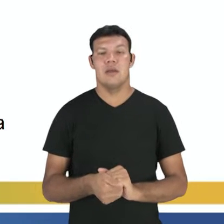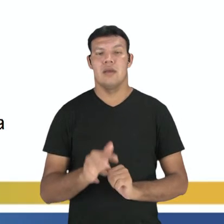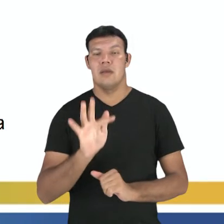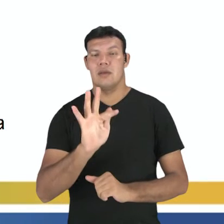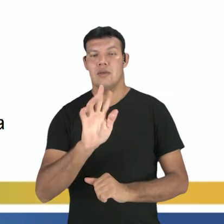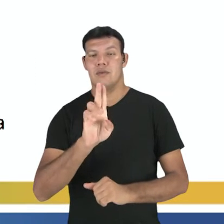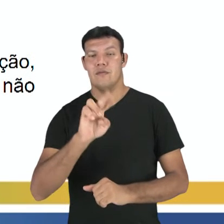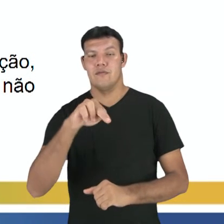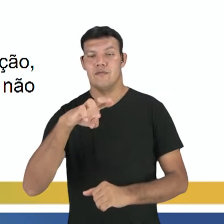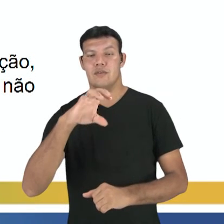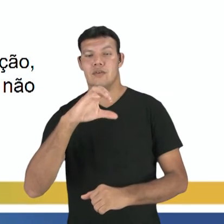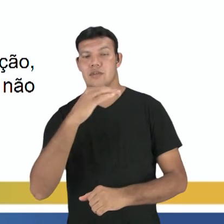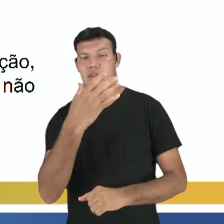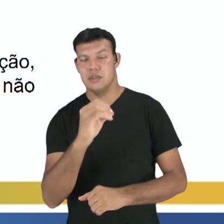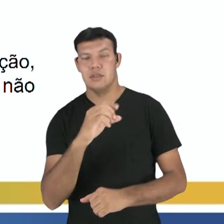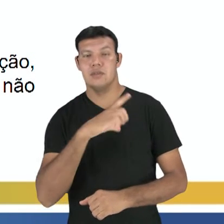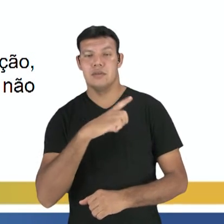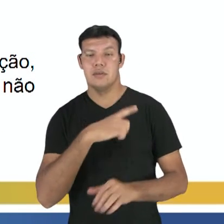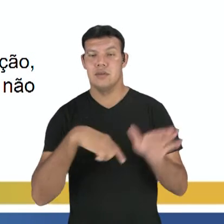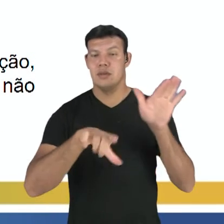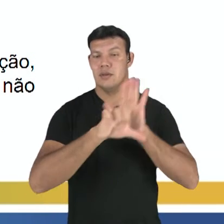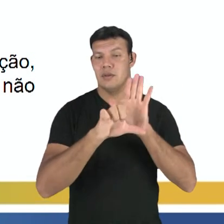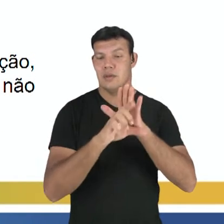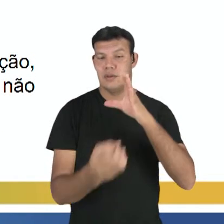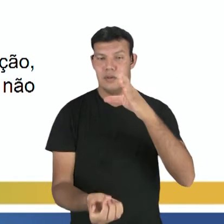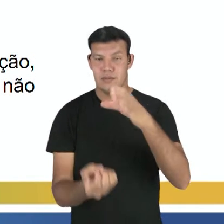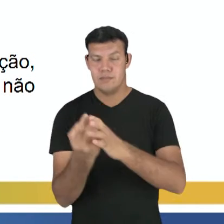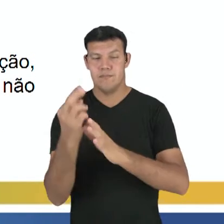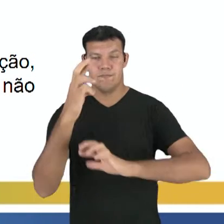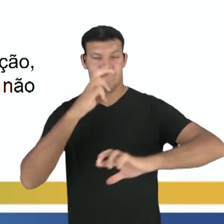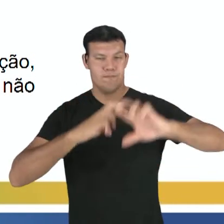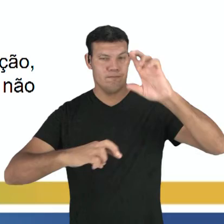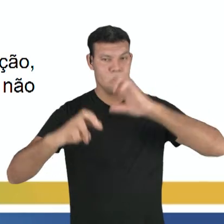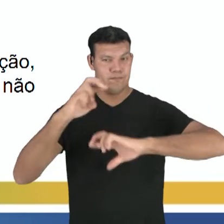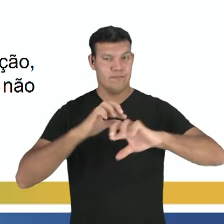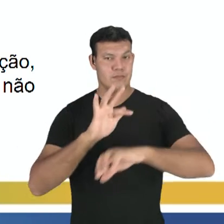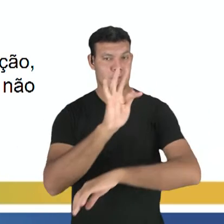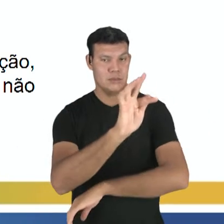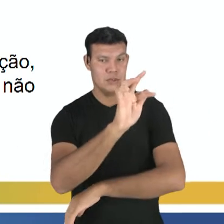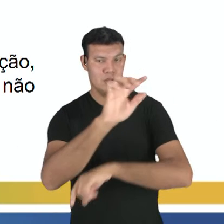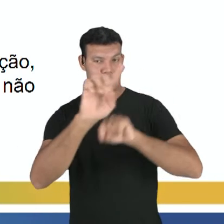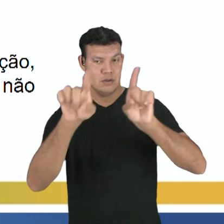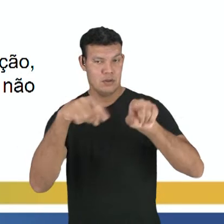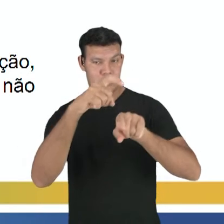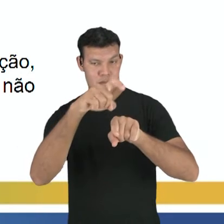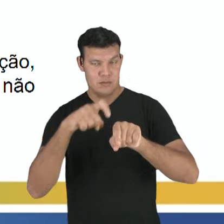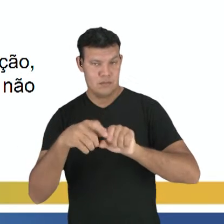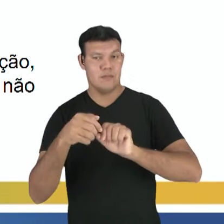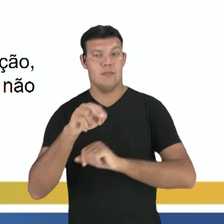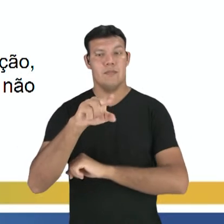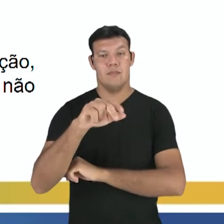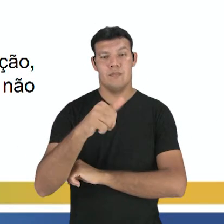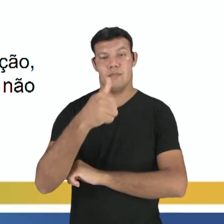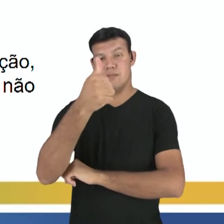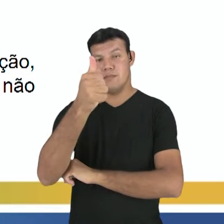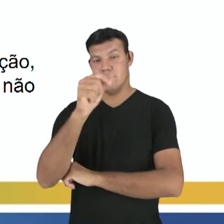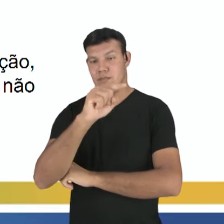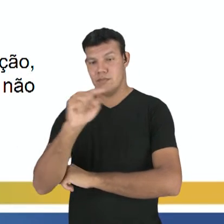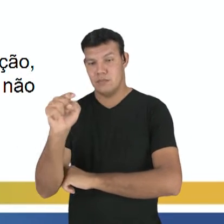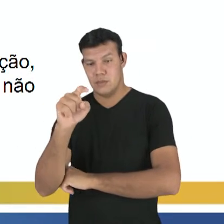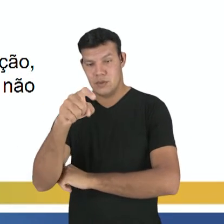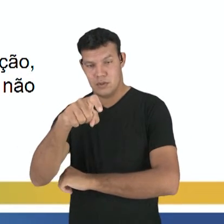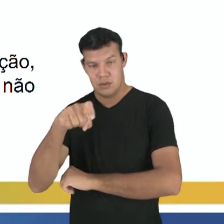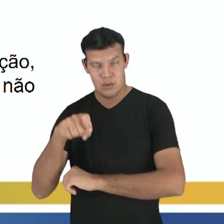de formação. Então, observe aí, o meu f de x, né, é igual a 1 sobre